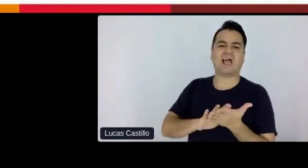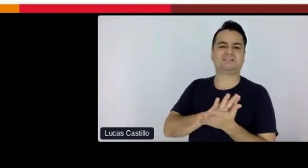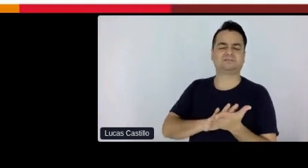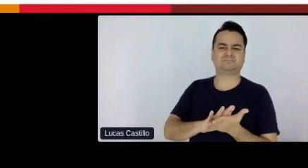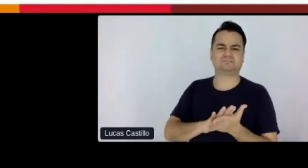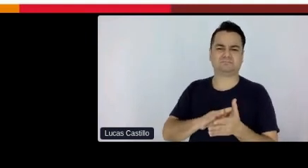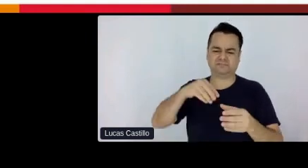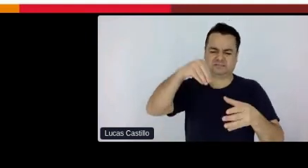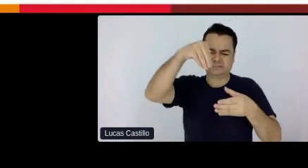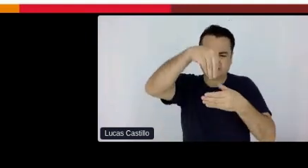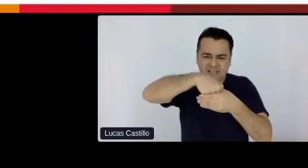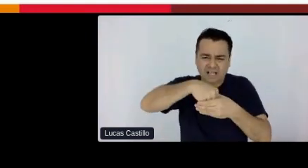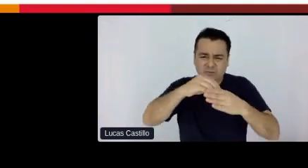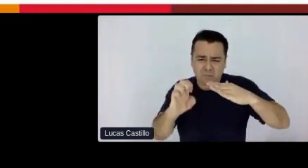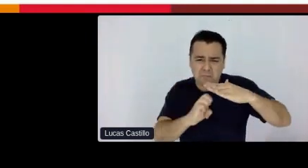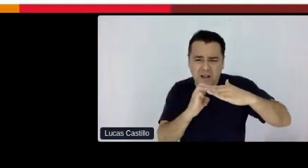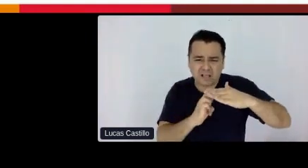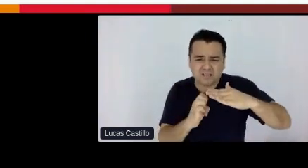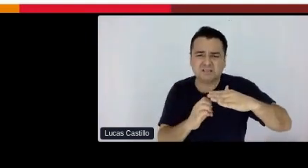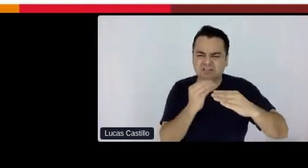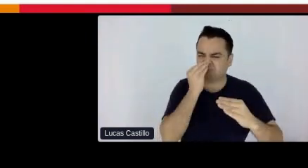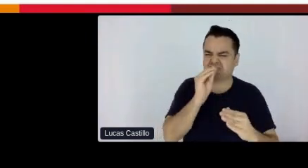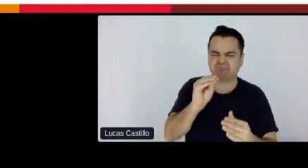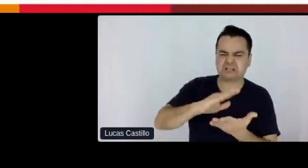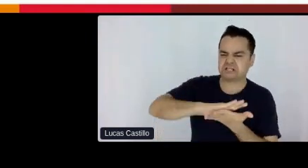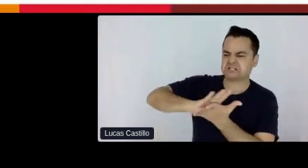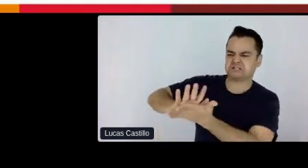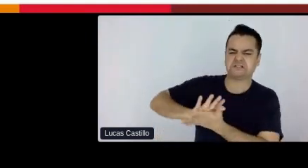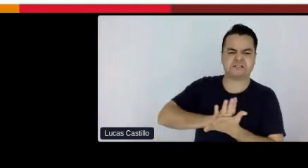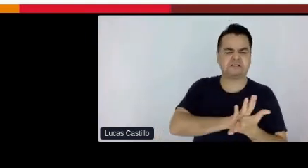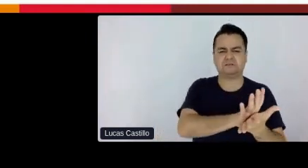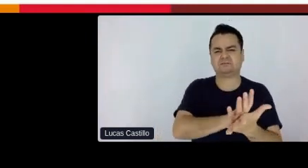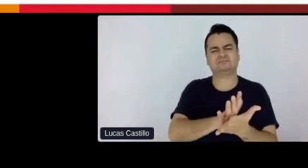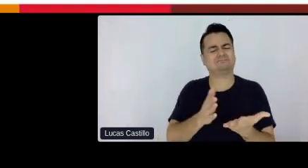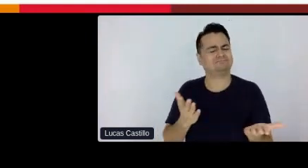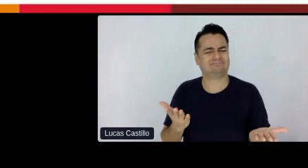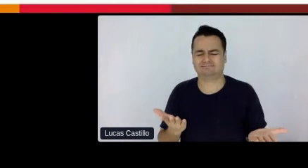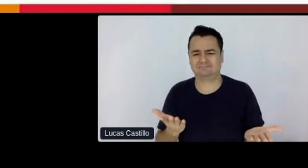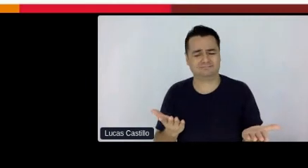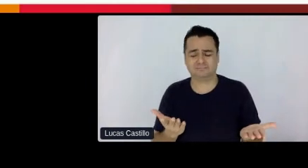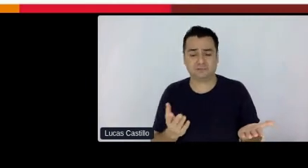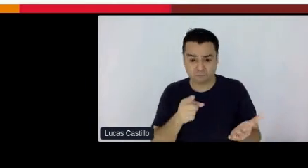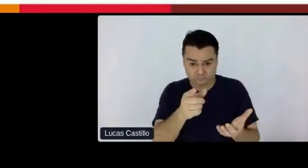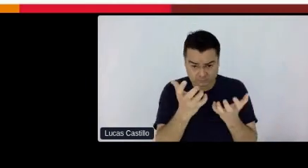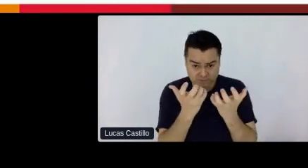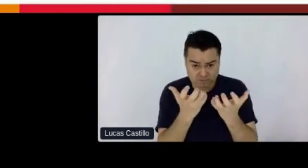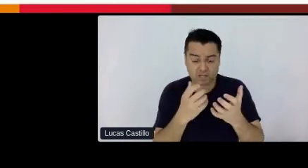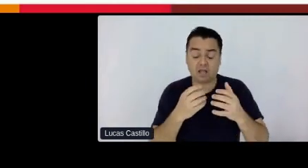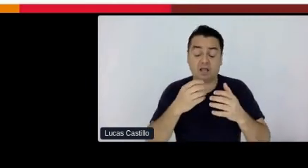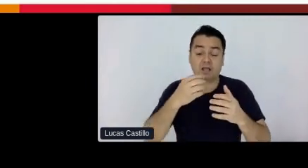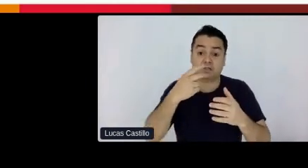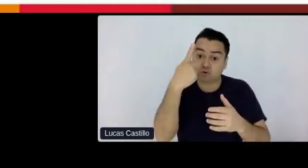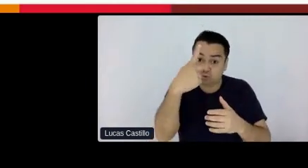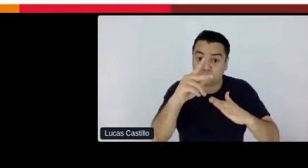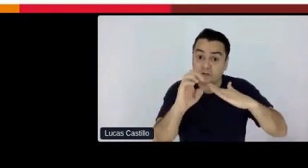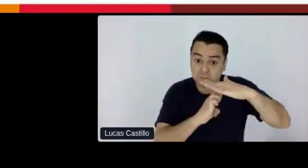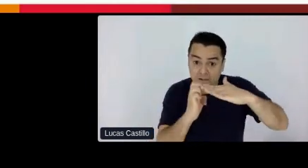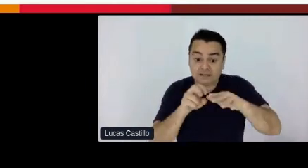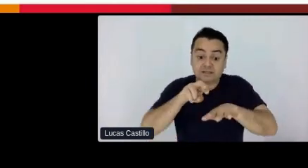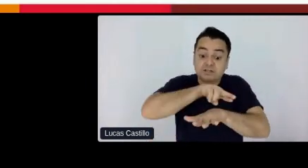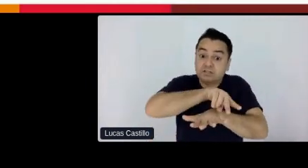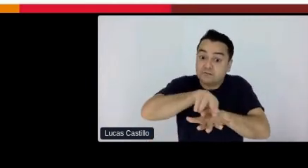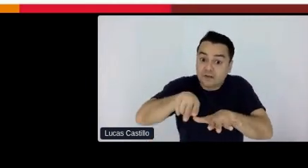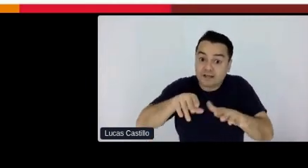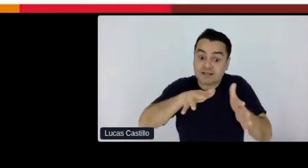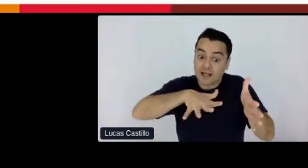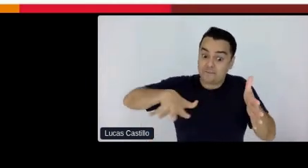gente não pode aceitar dentro da nossa empresa de forma alguma. E se a gente quer melhorar a experiência das diversidades dentro da empresa, a gente